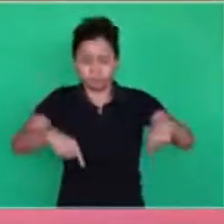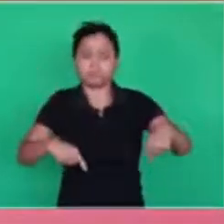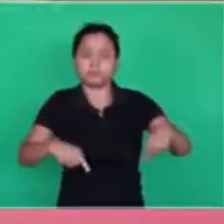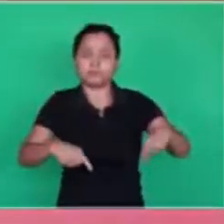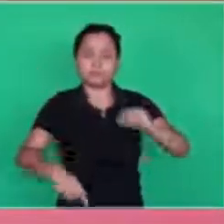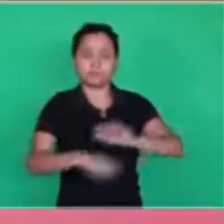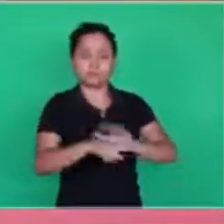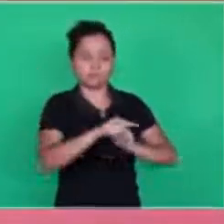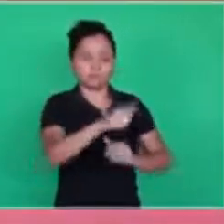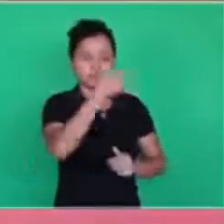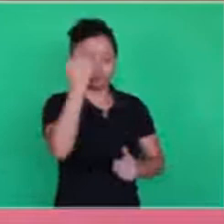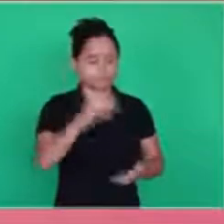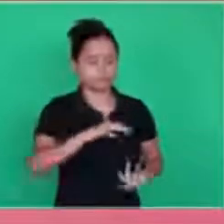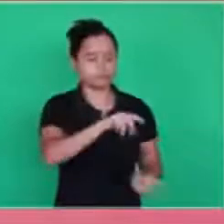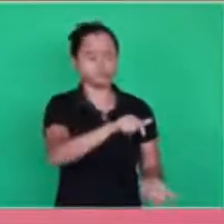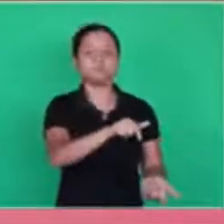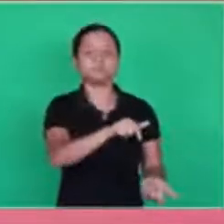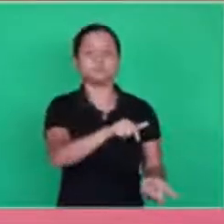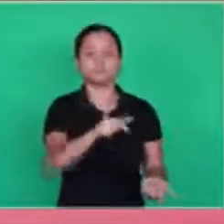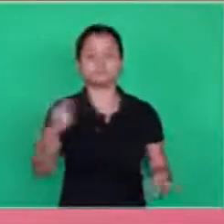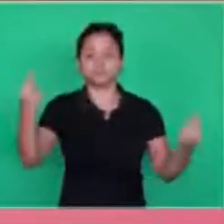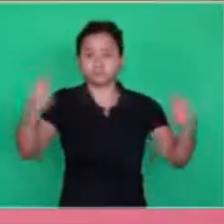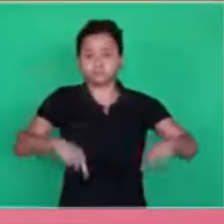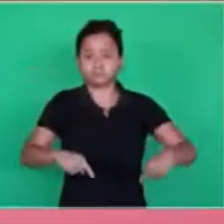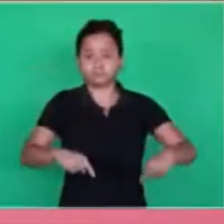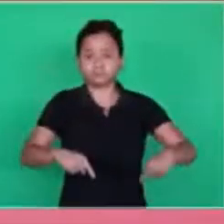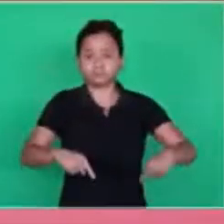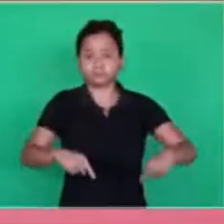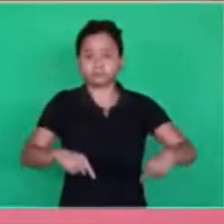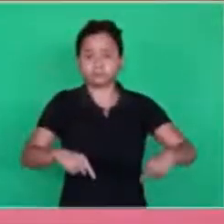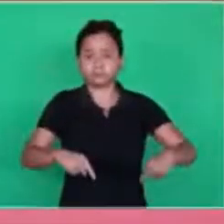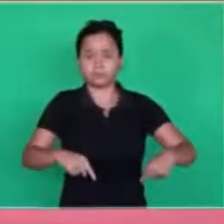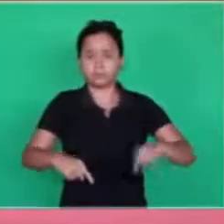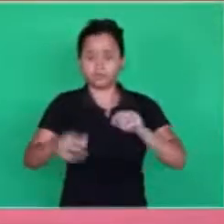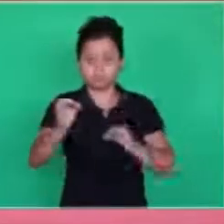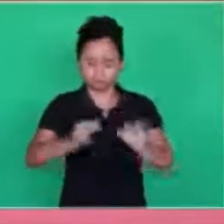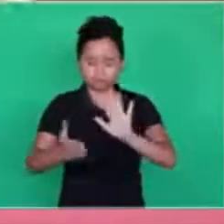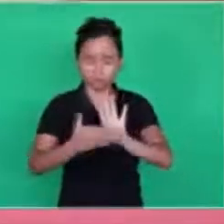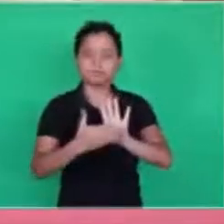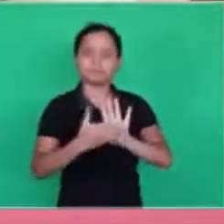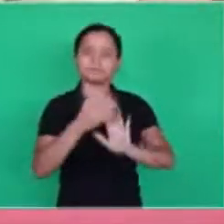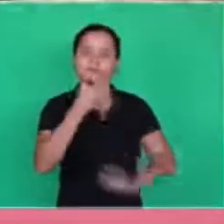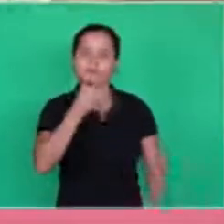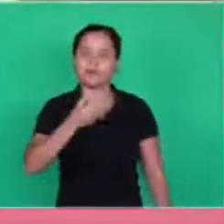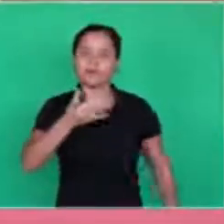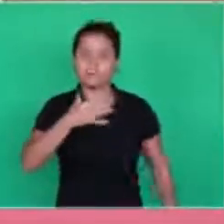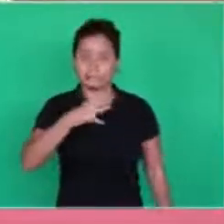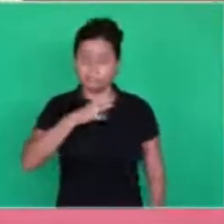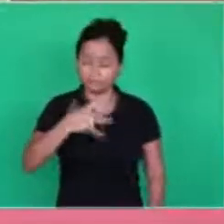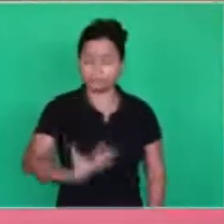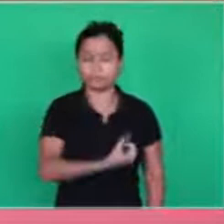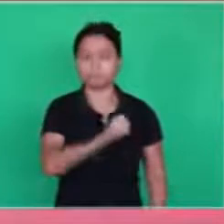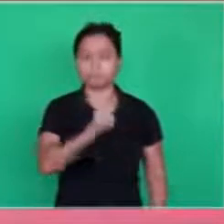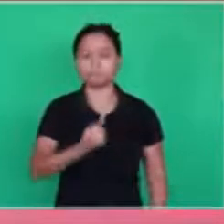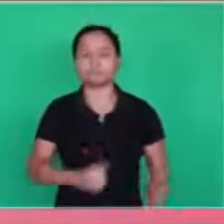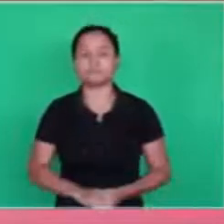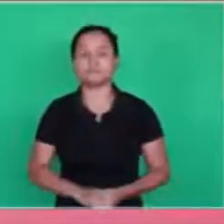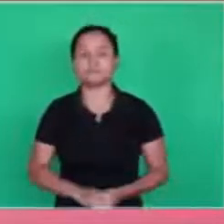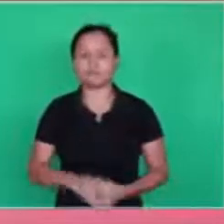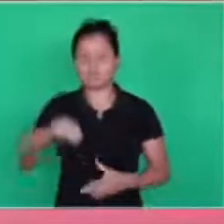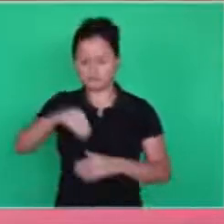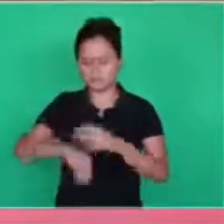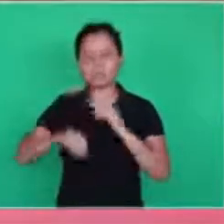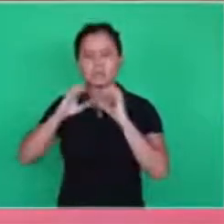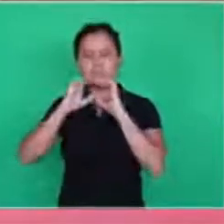impôs para se posicionar contra o projeto de salvação dentro do Evangelho. Um negócio